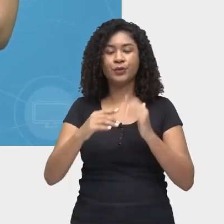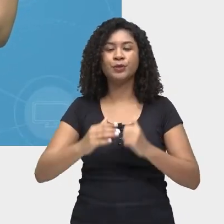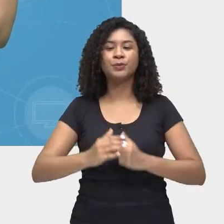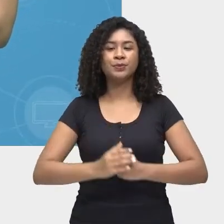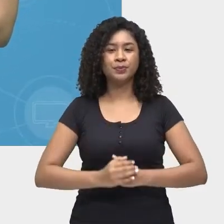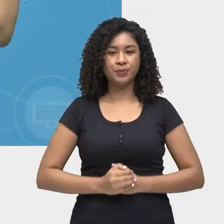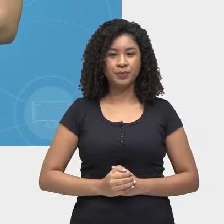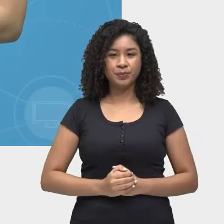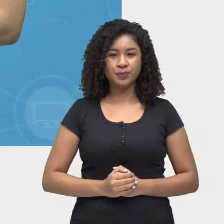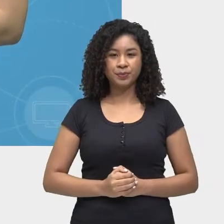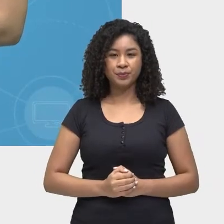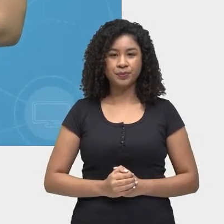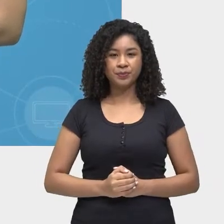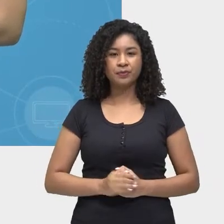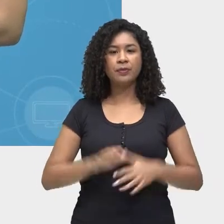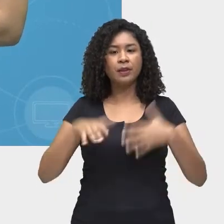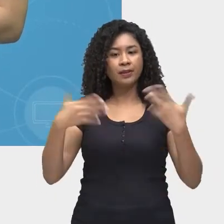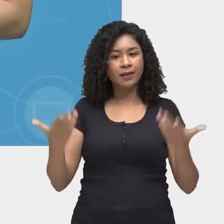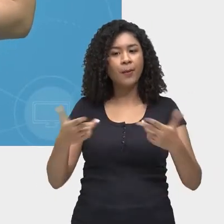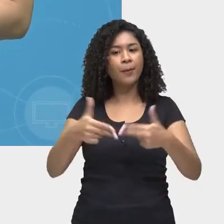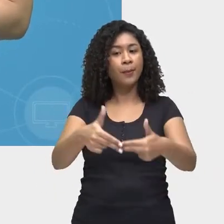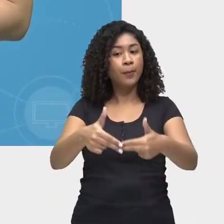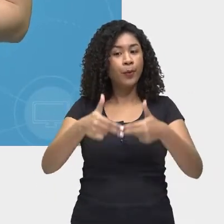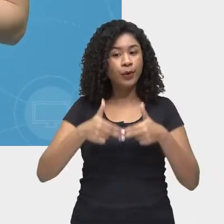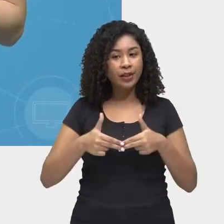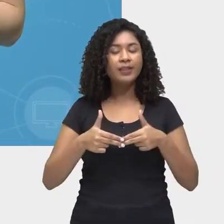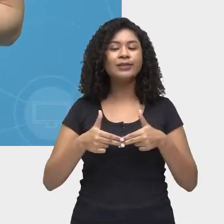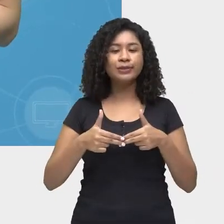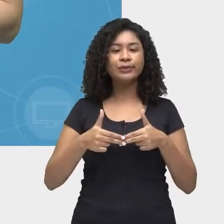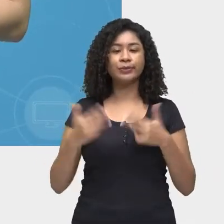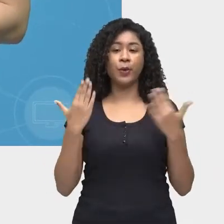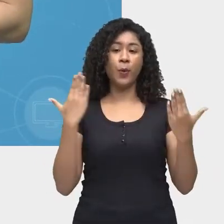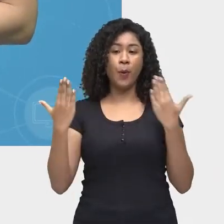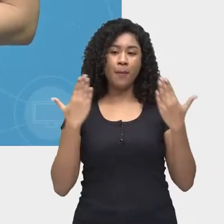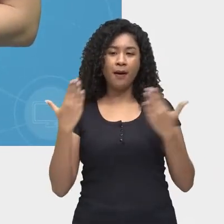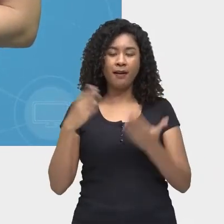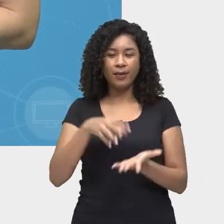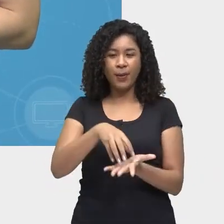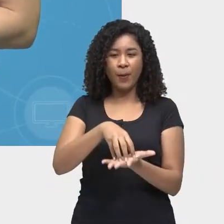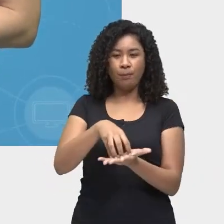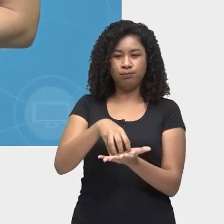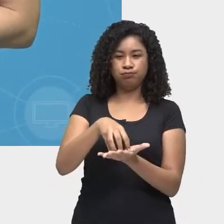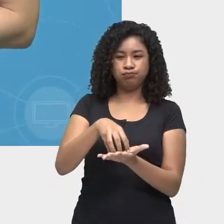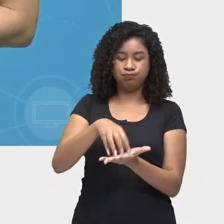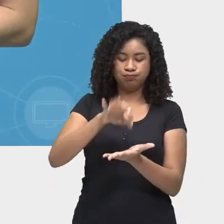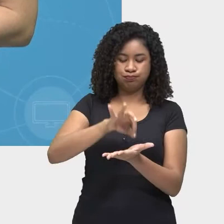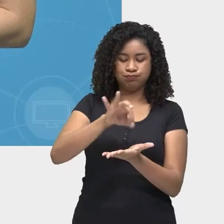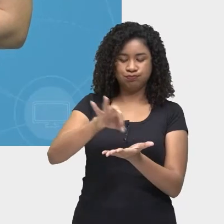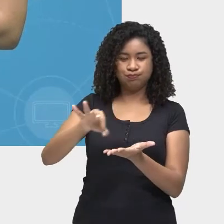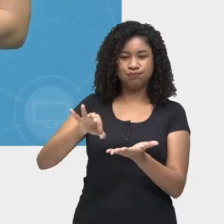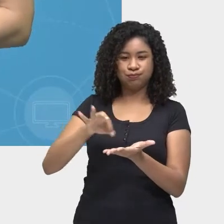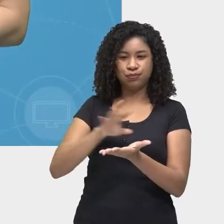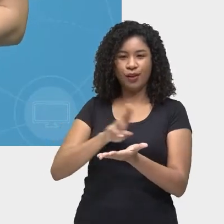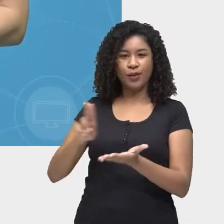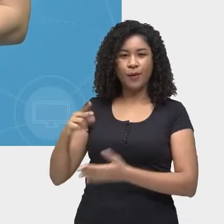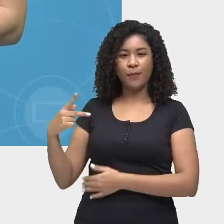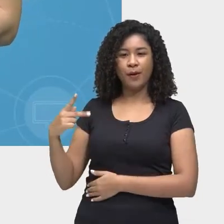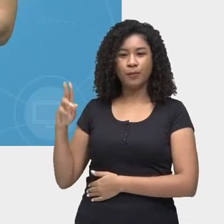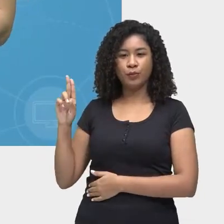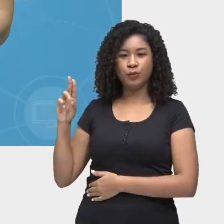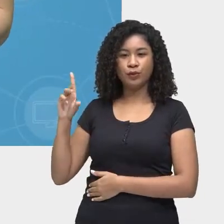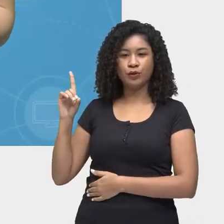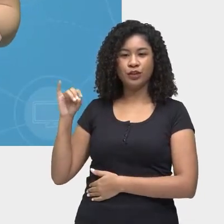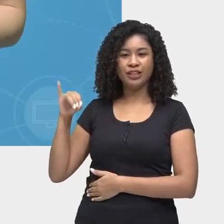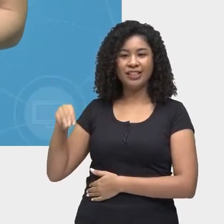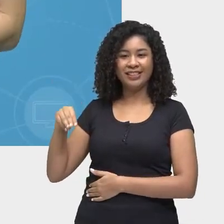cargas positivas. E por isso que também ele foi comparado ao pudim de passas, né? As passas seriam representadas aí por